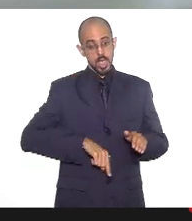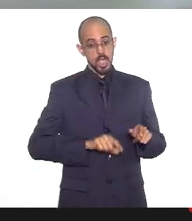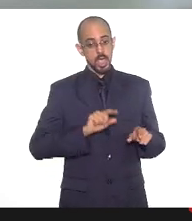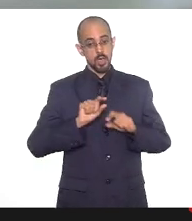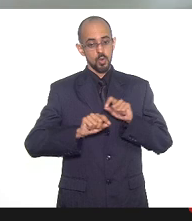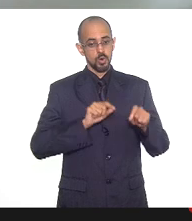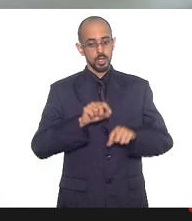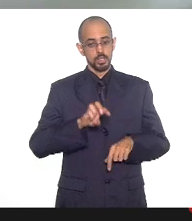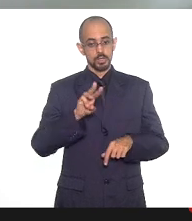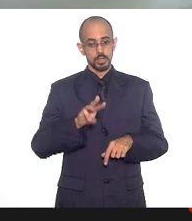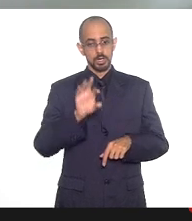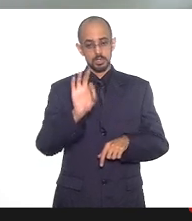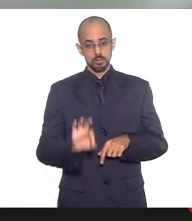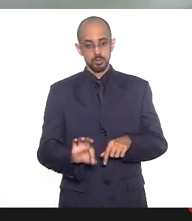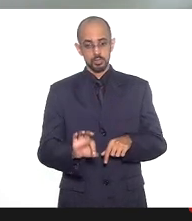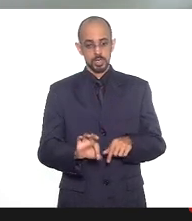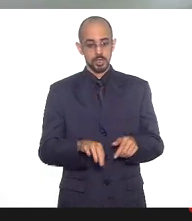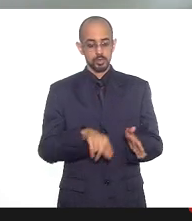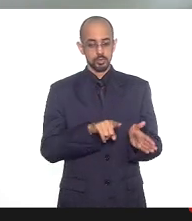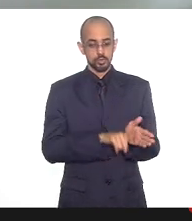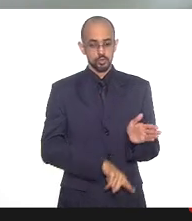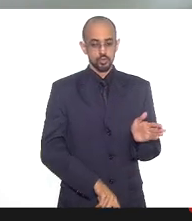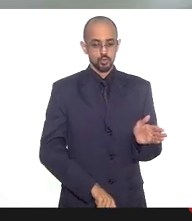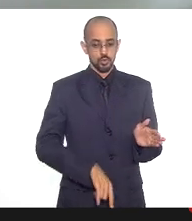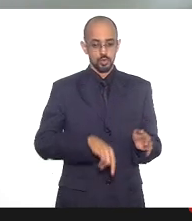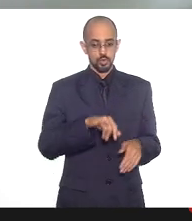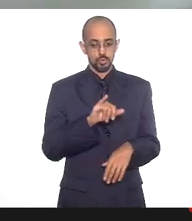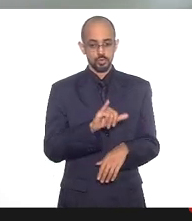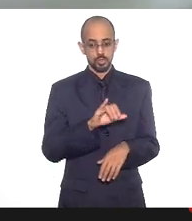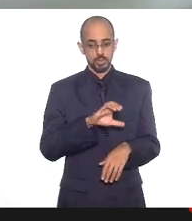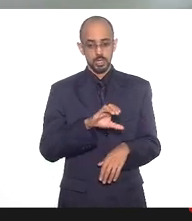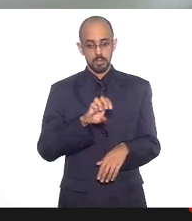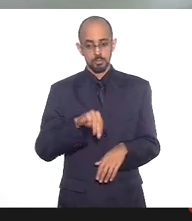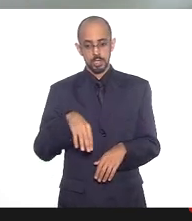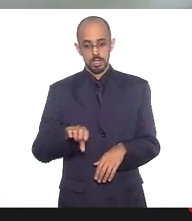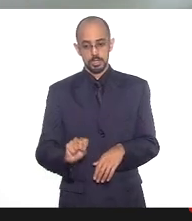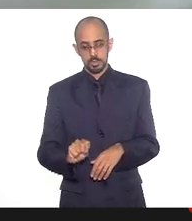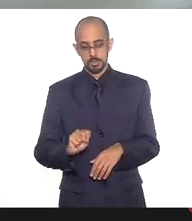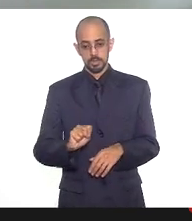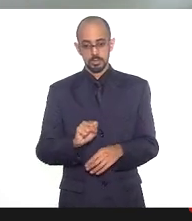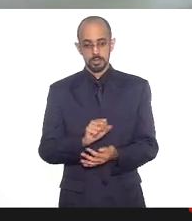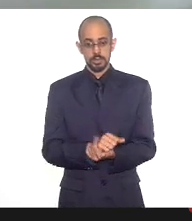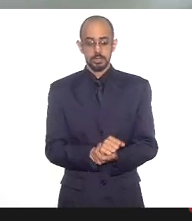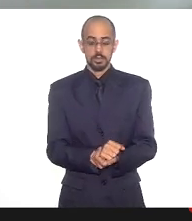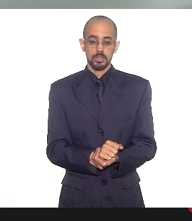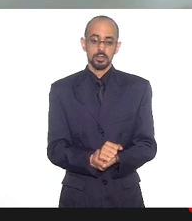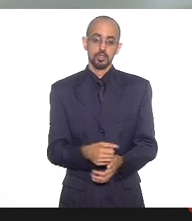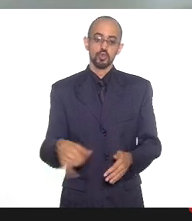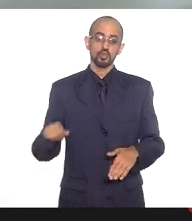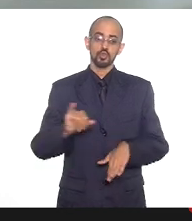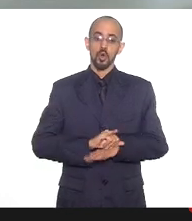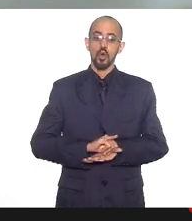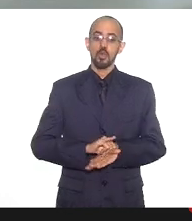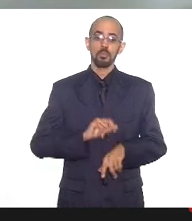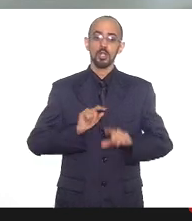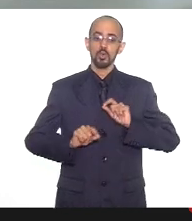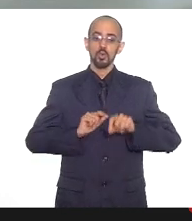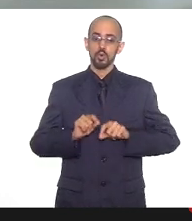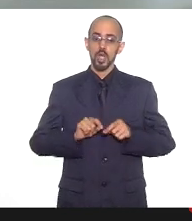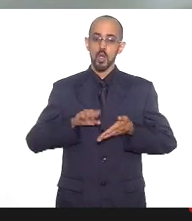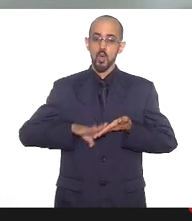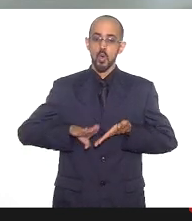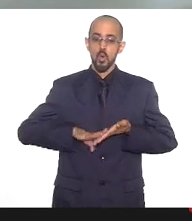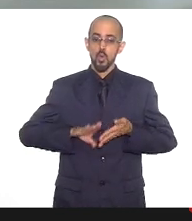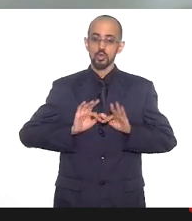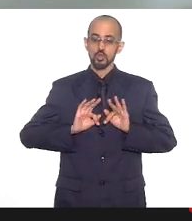alíquota de 3 pontos percentuais de ICMS em cima do custo final